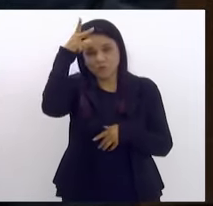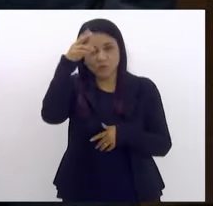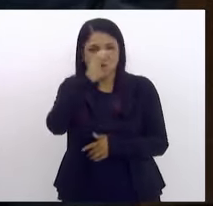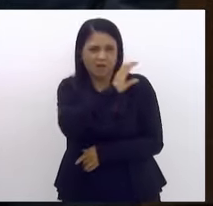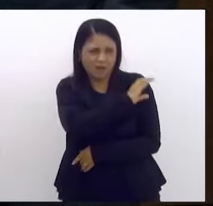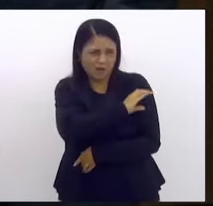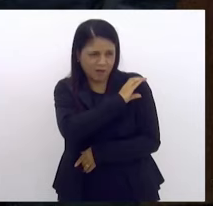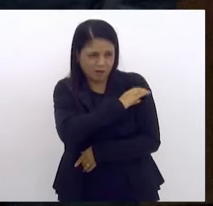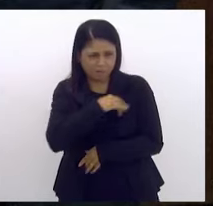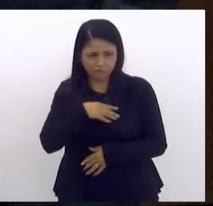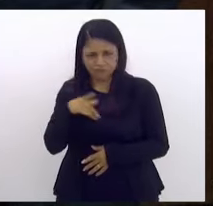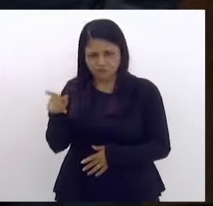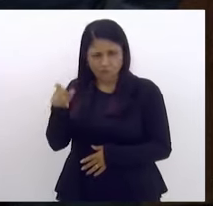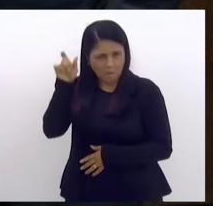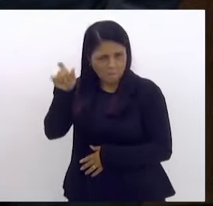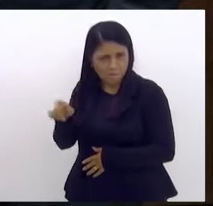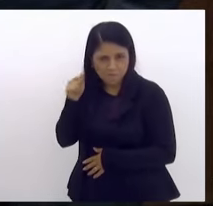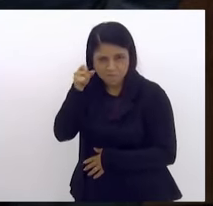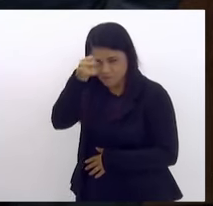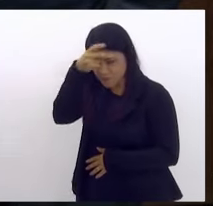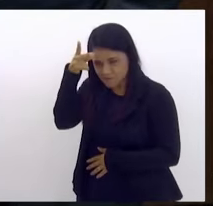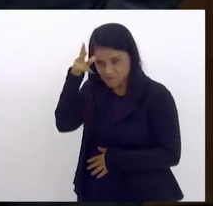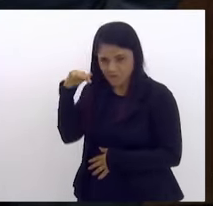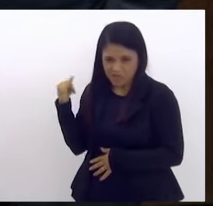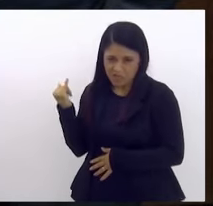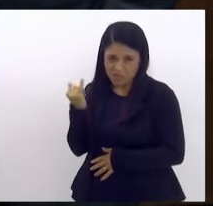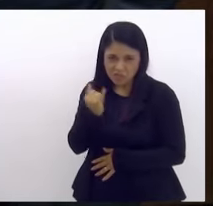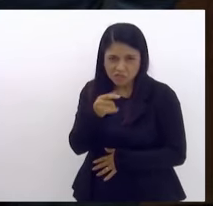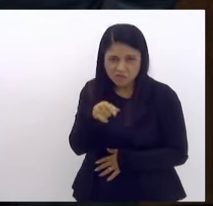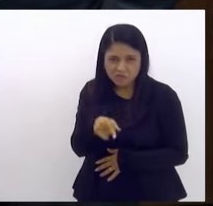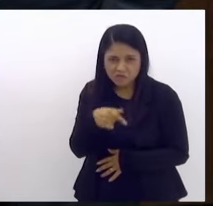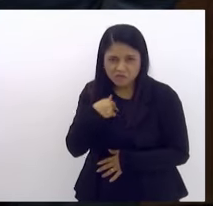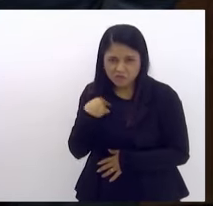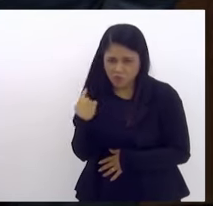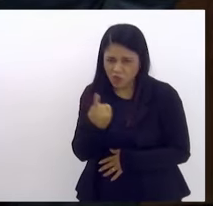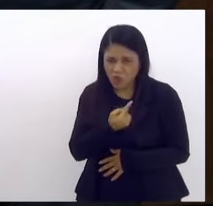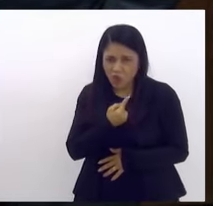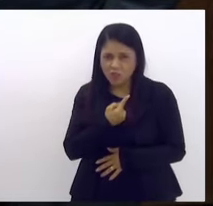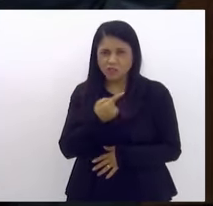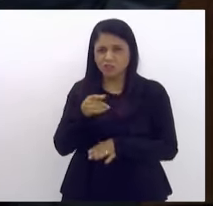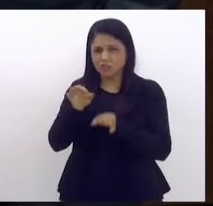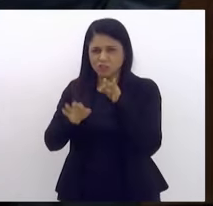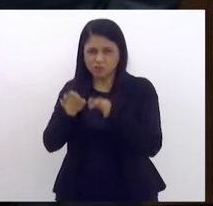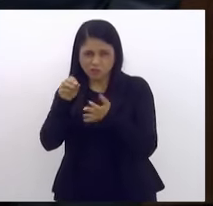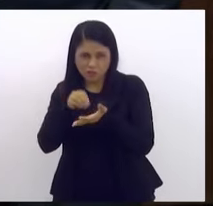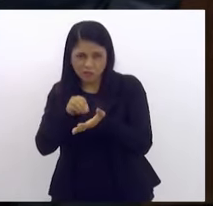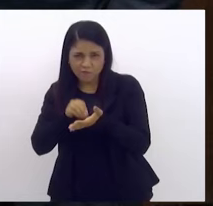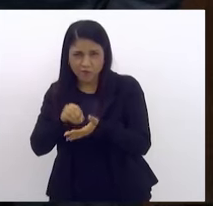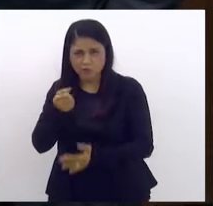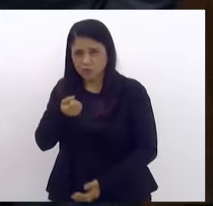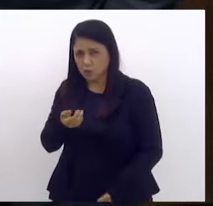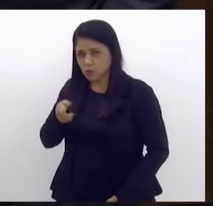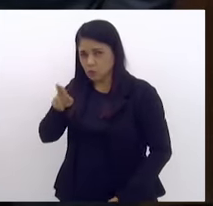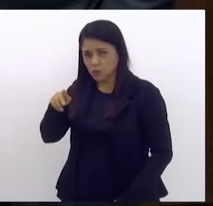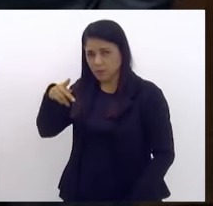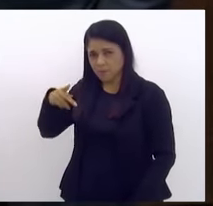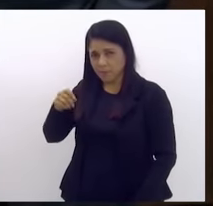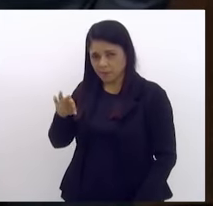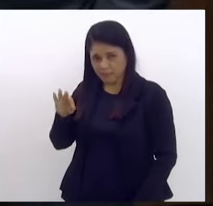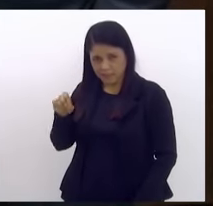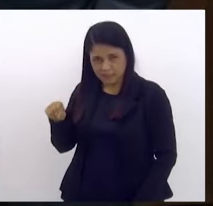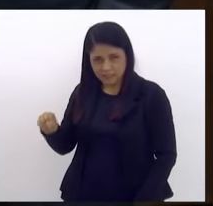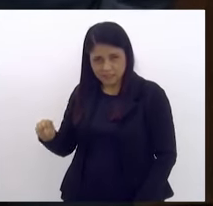nós atacamos, que nós, né, usamos da injustiça para com a senhora Patrícia, foi porque, além da folha de